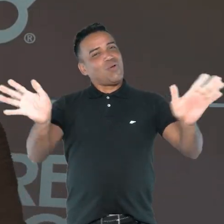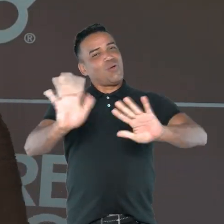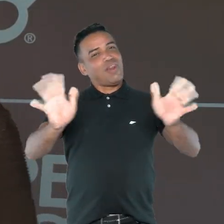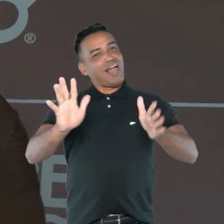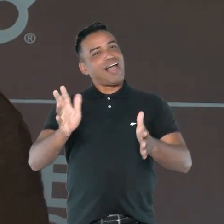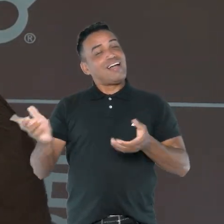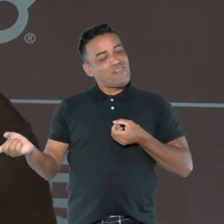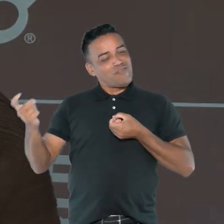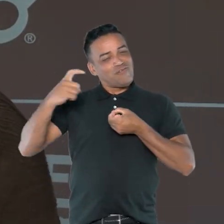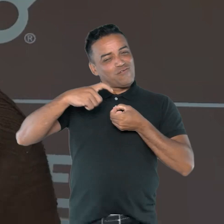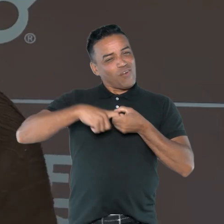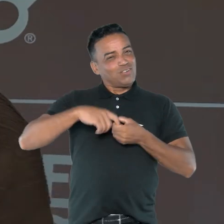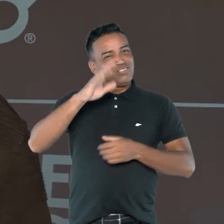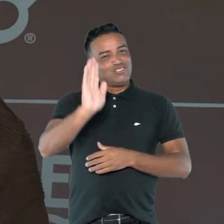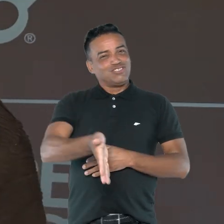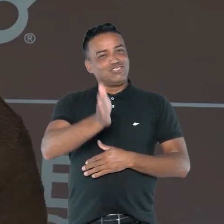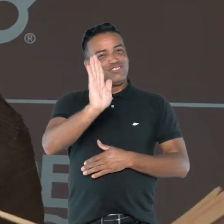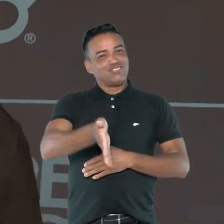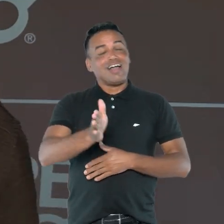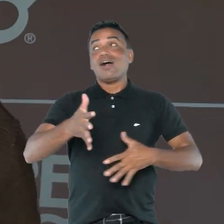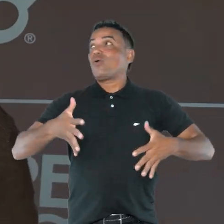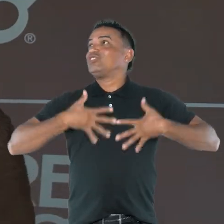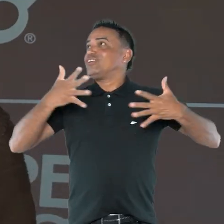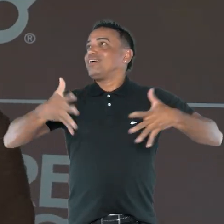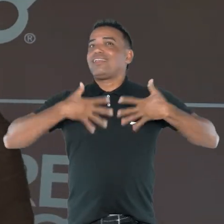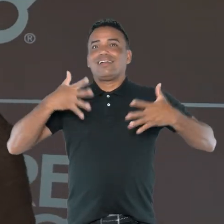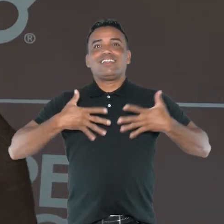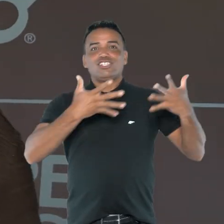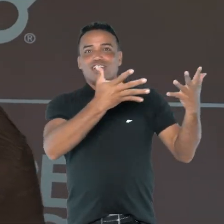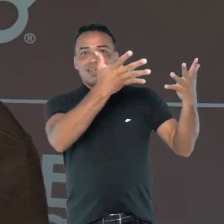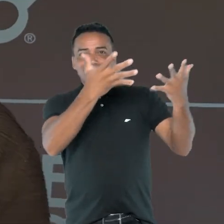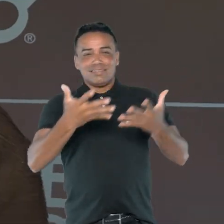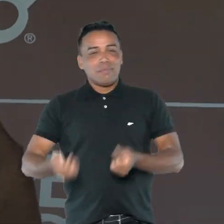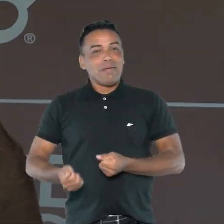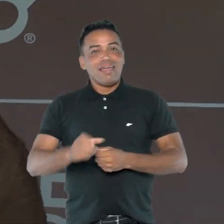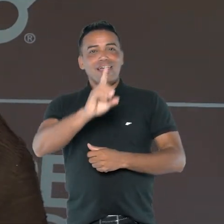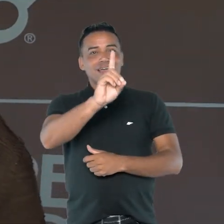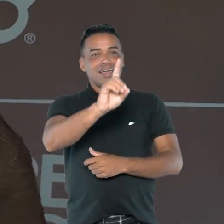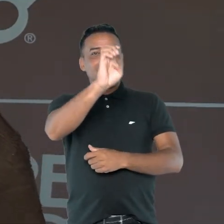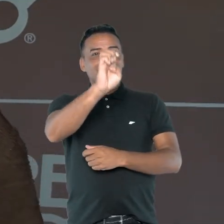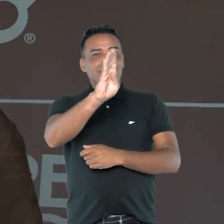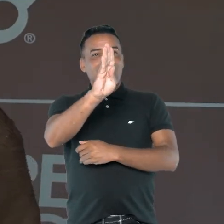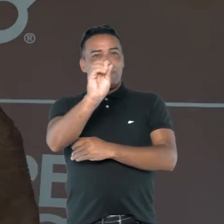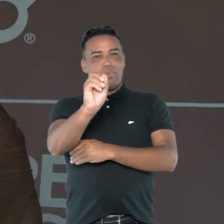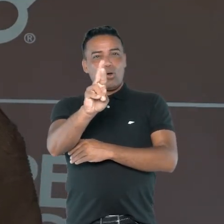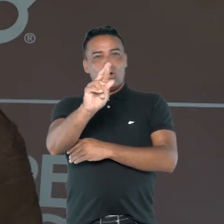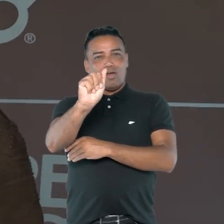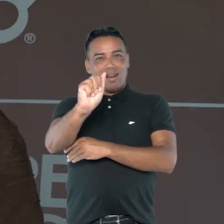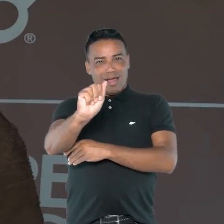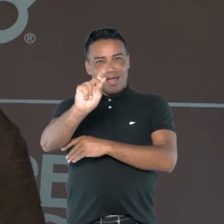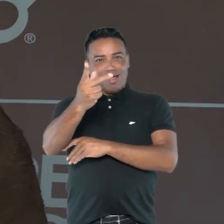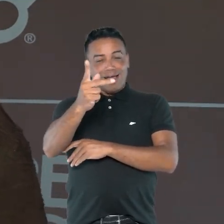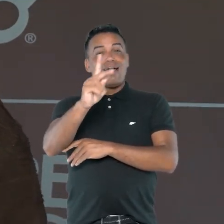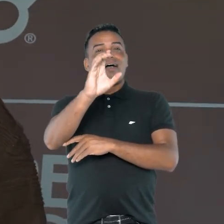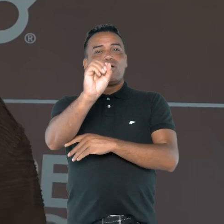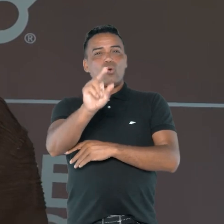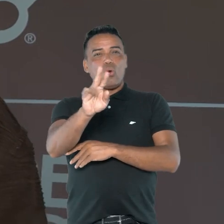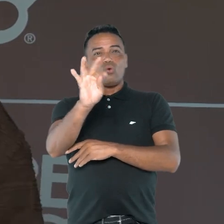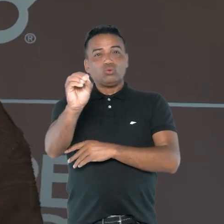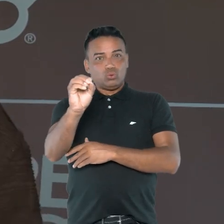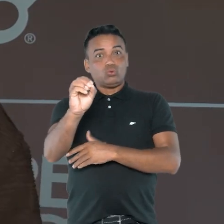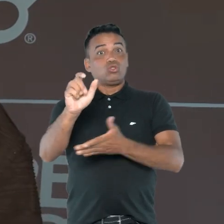Olá, estamos de volta e hoje eu tenho a alegria de receber a Débora Couto, jornalista e